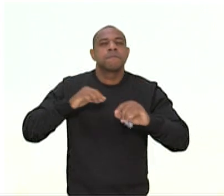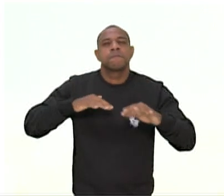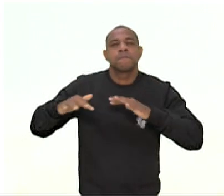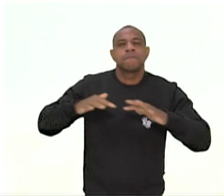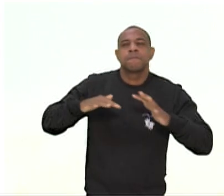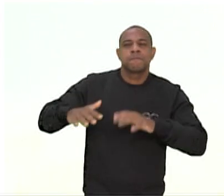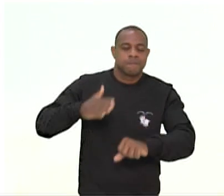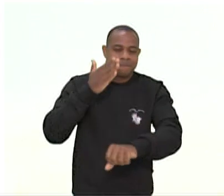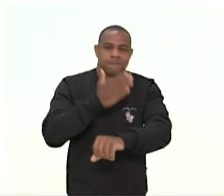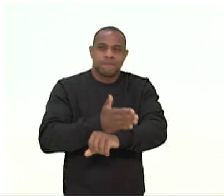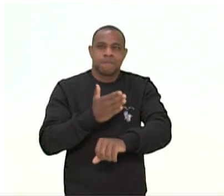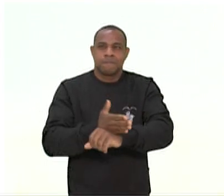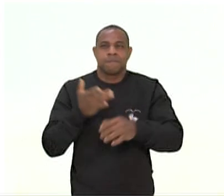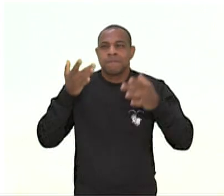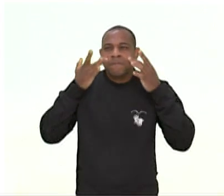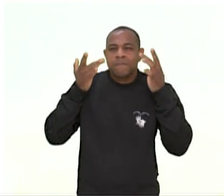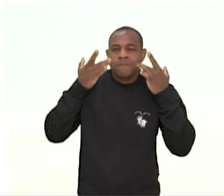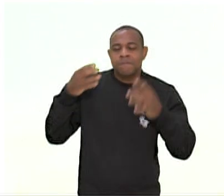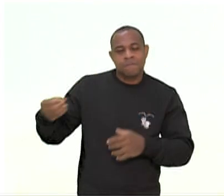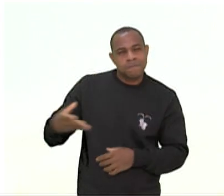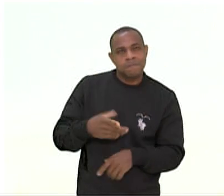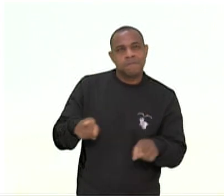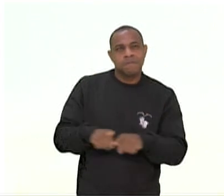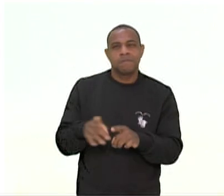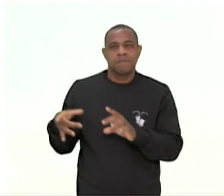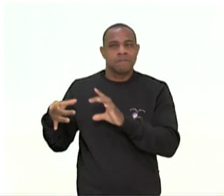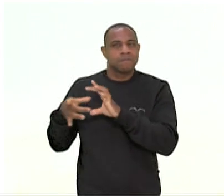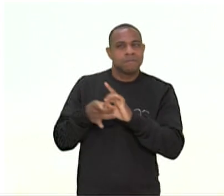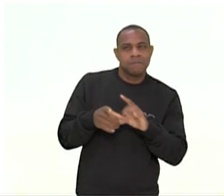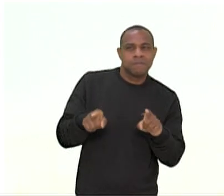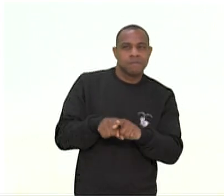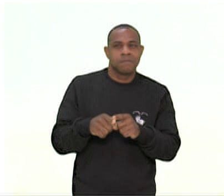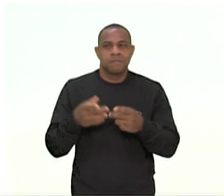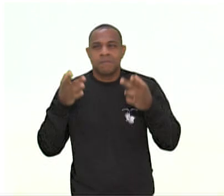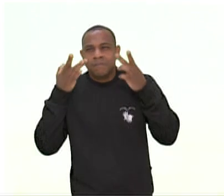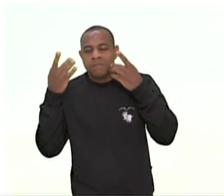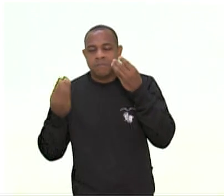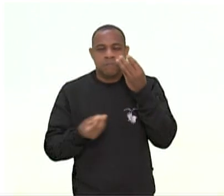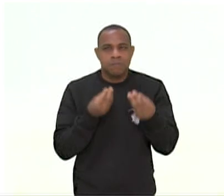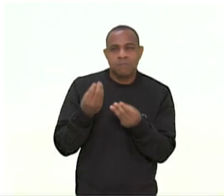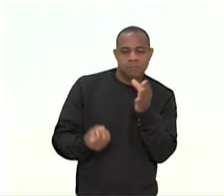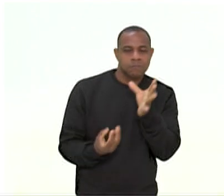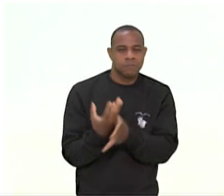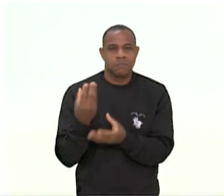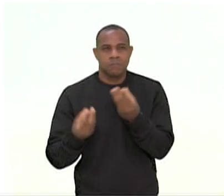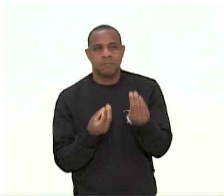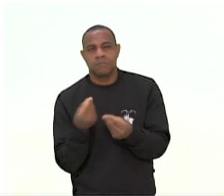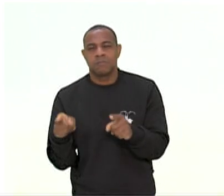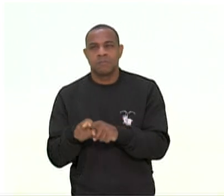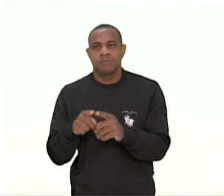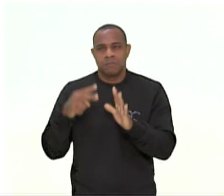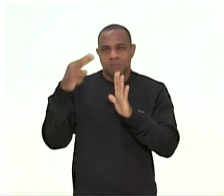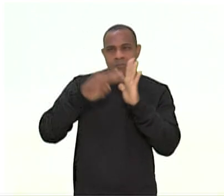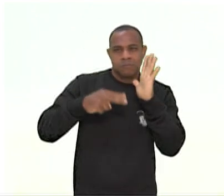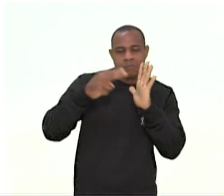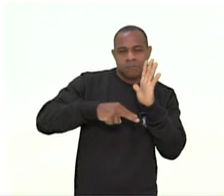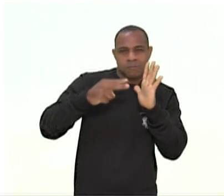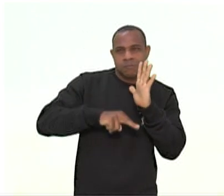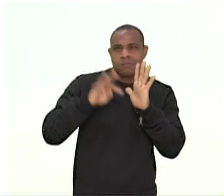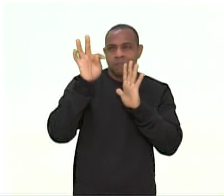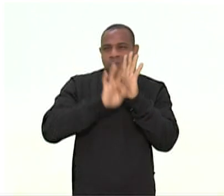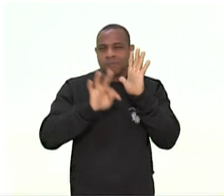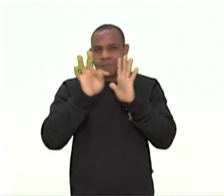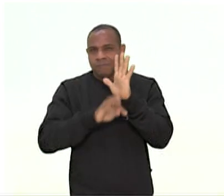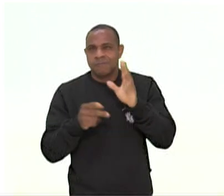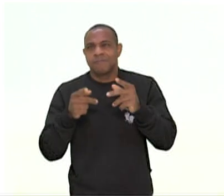arte modernista. Vamos conhecer o contexto de produção do teatro, também modernista, ler alguns trechos de peças